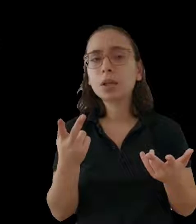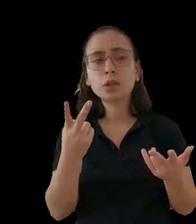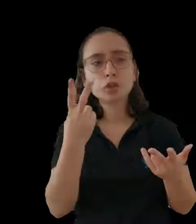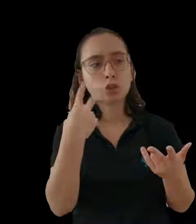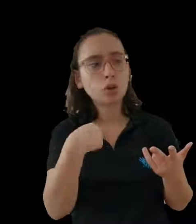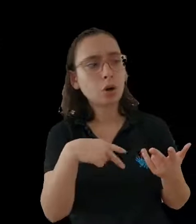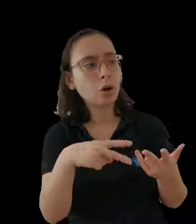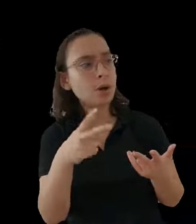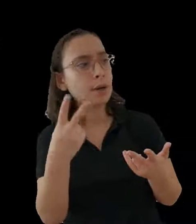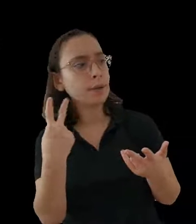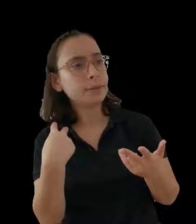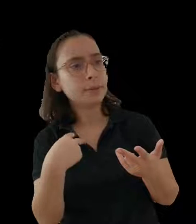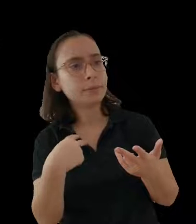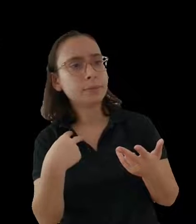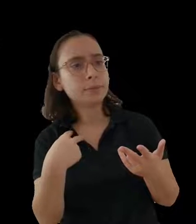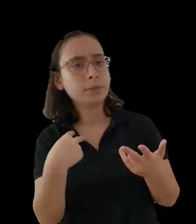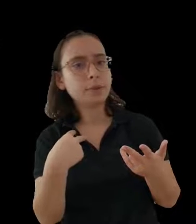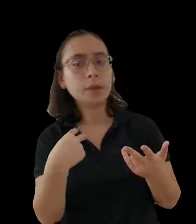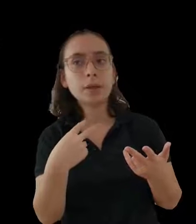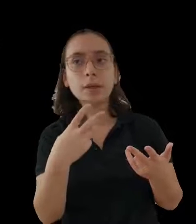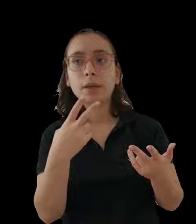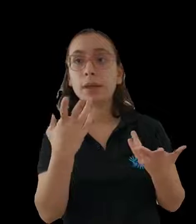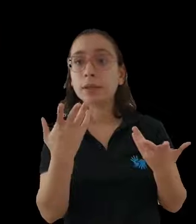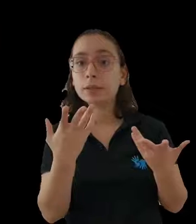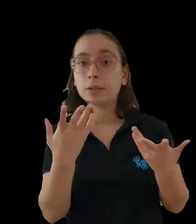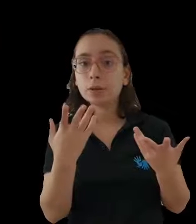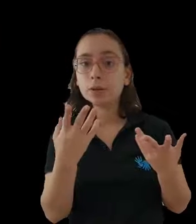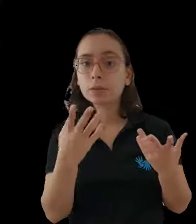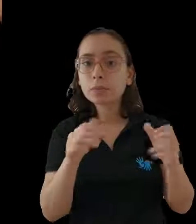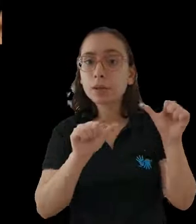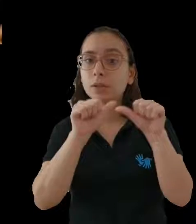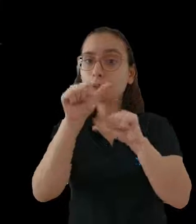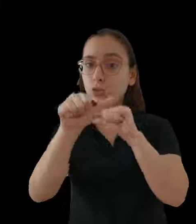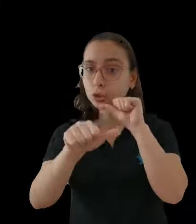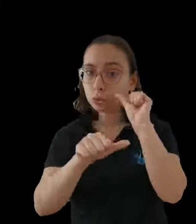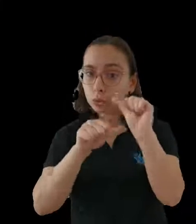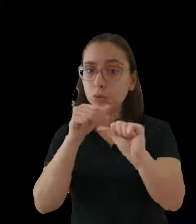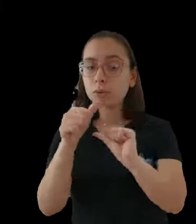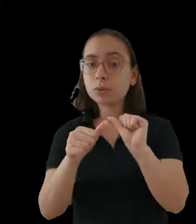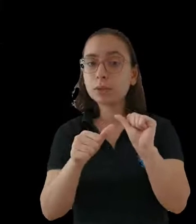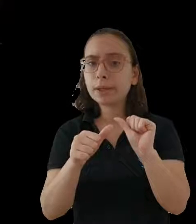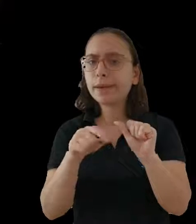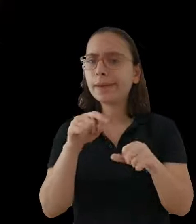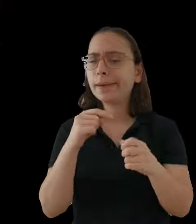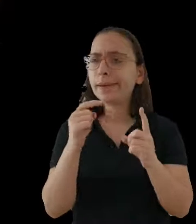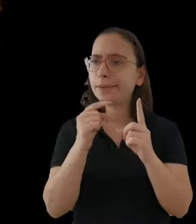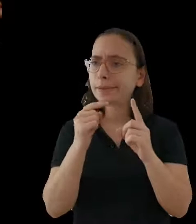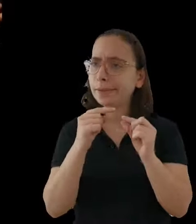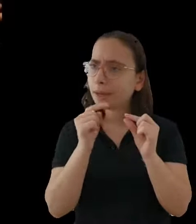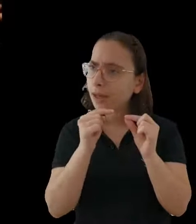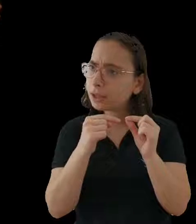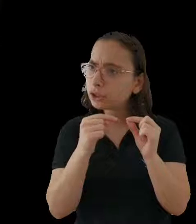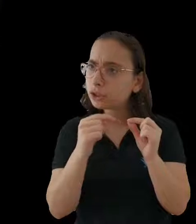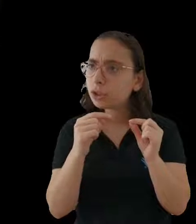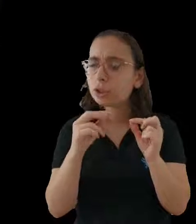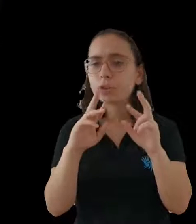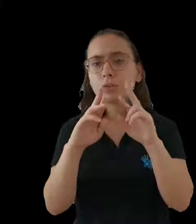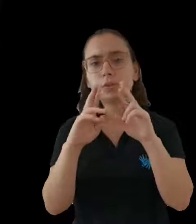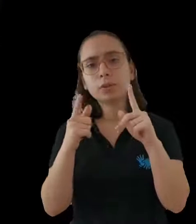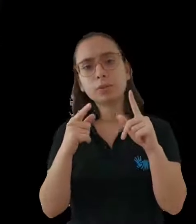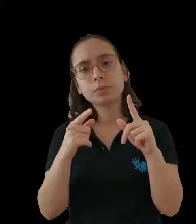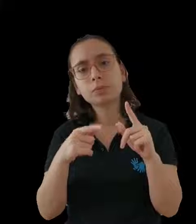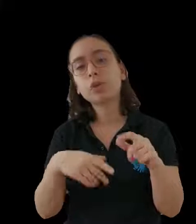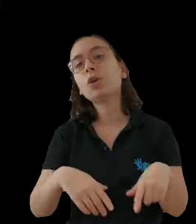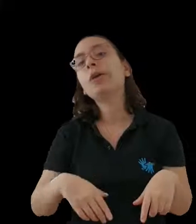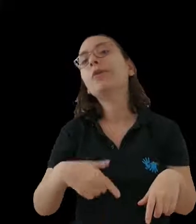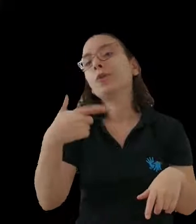E ele se olha e ele percebe que alguma coisa mudou. Ele está diferente. E aí é a